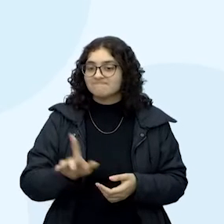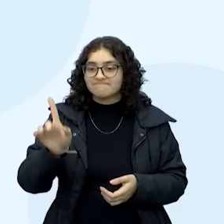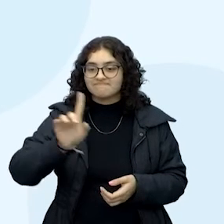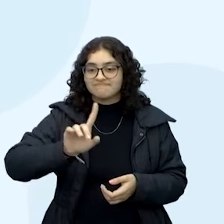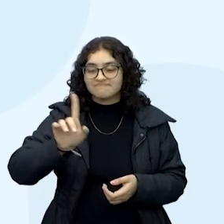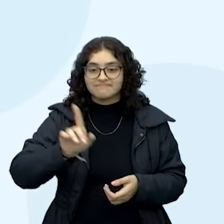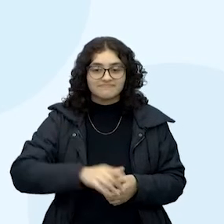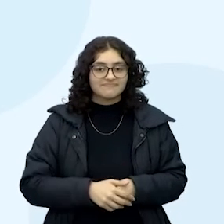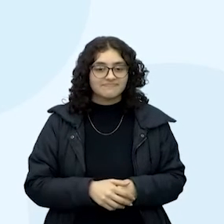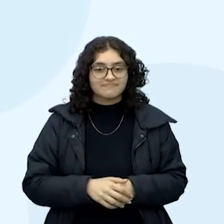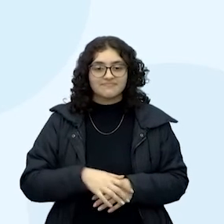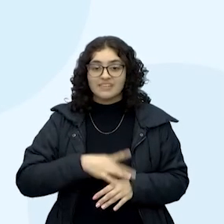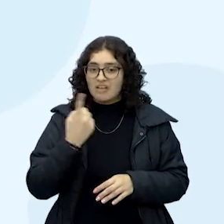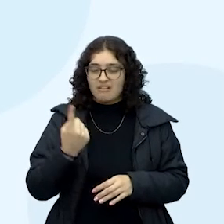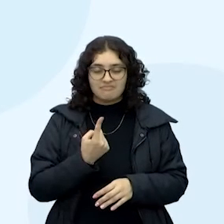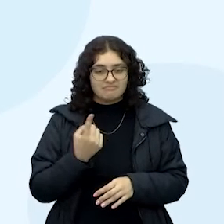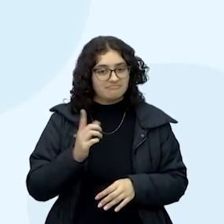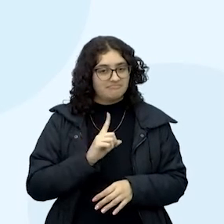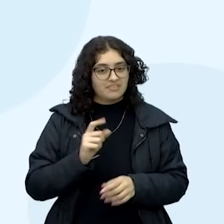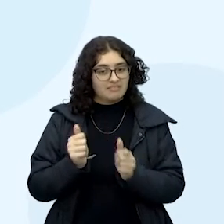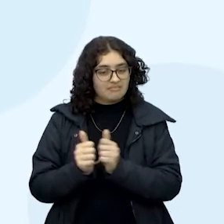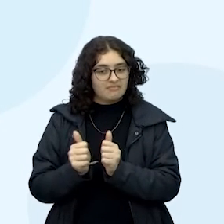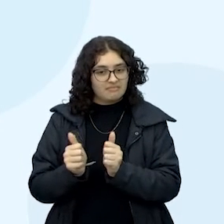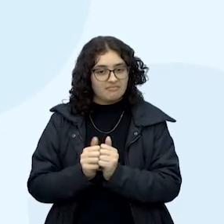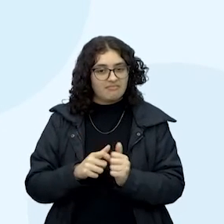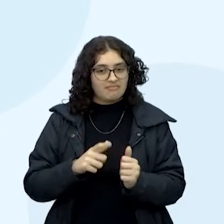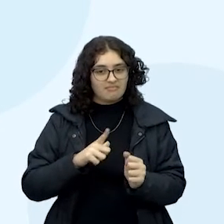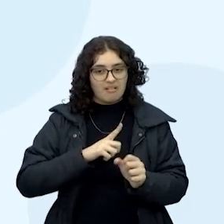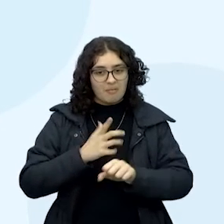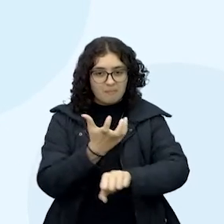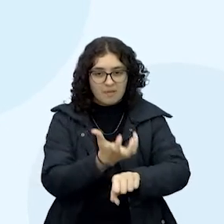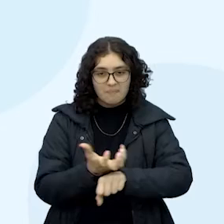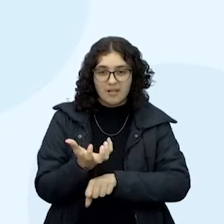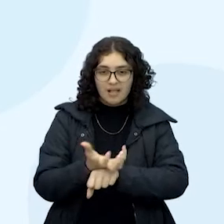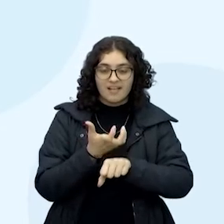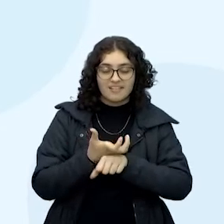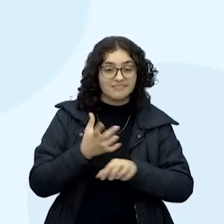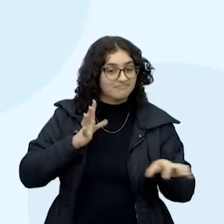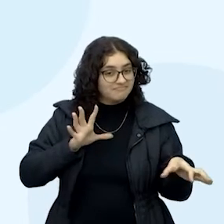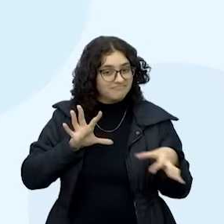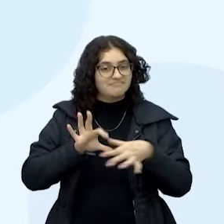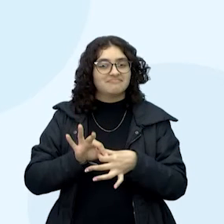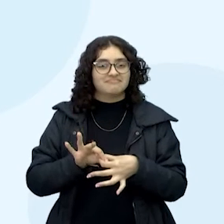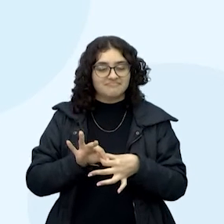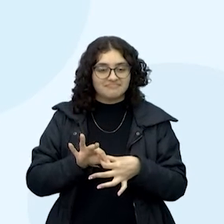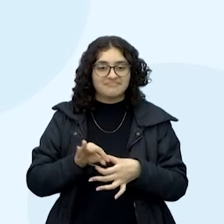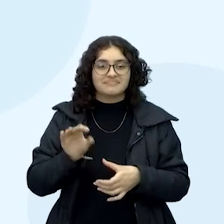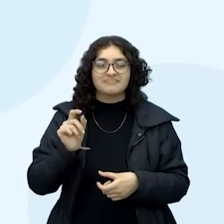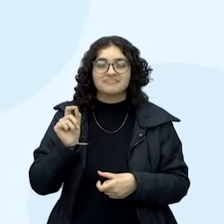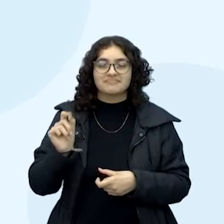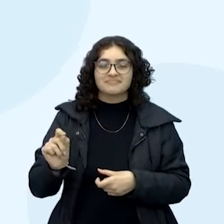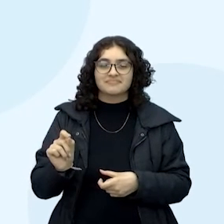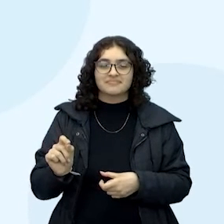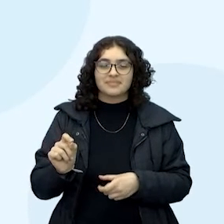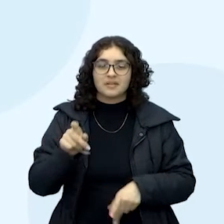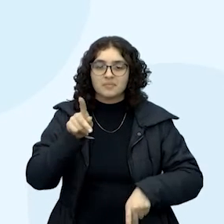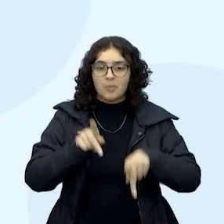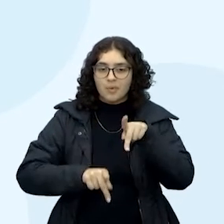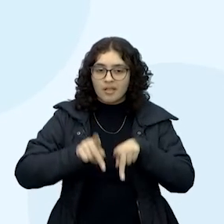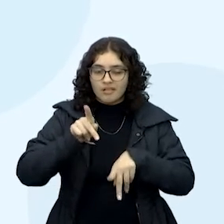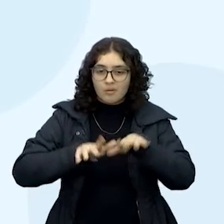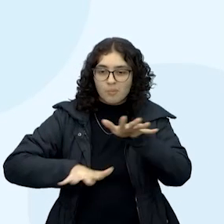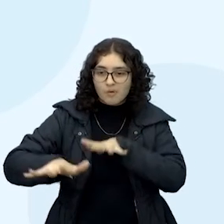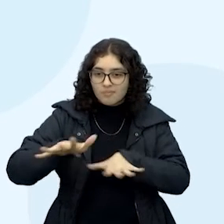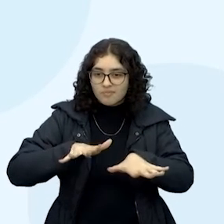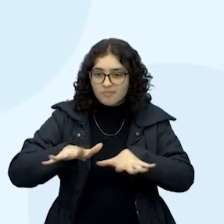aqui isolados no nosso componente, nós temos vários outros componentes unidos ali. Então temos População em